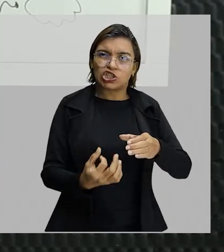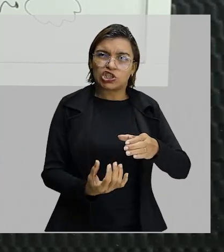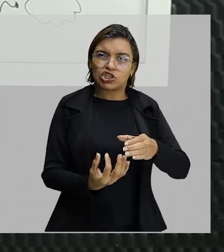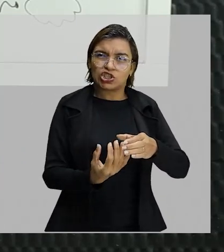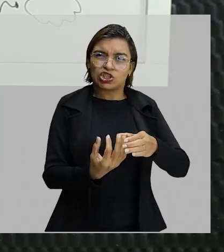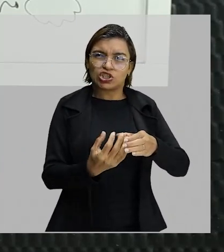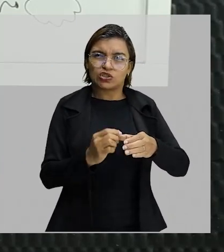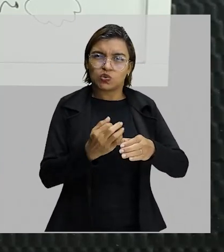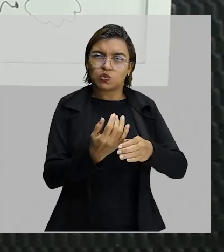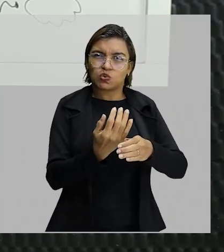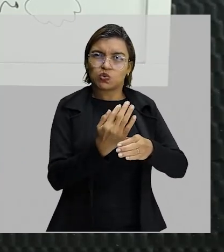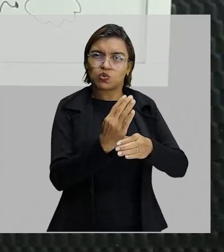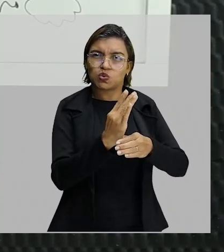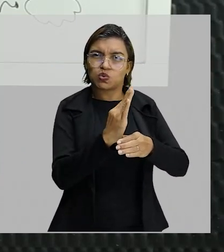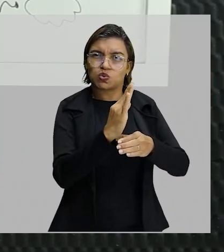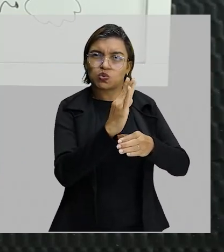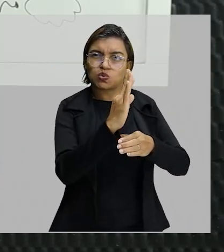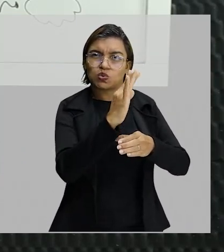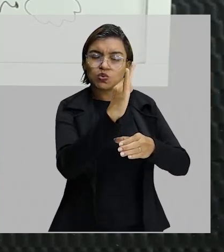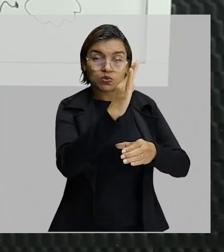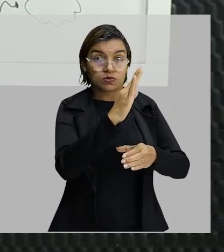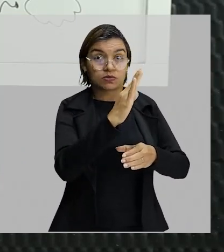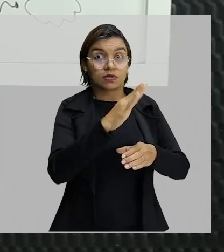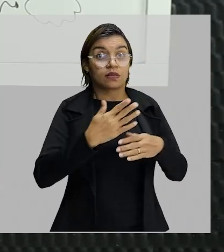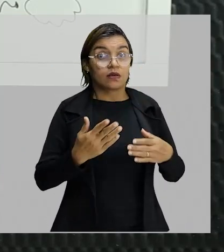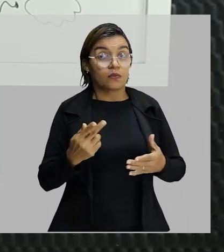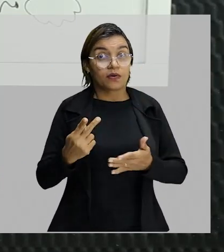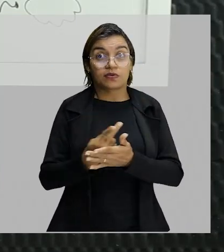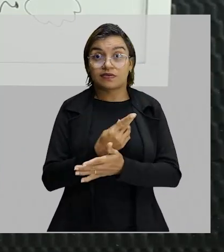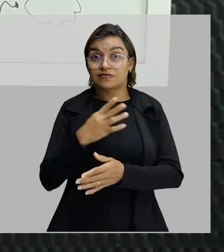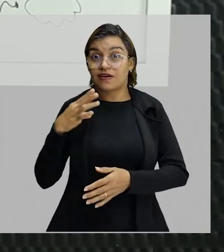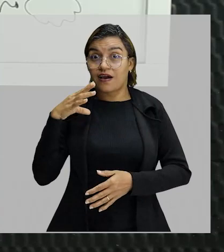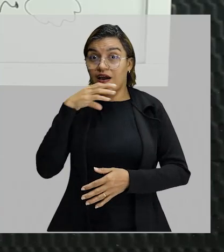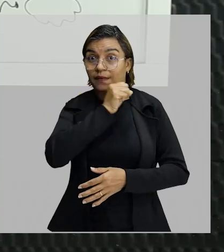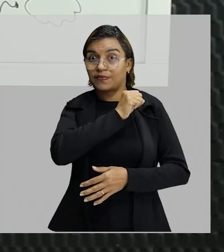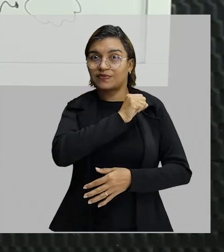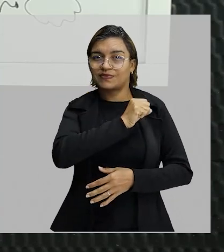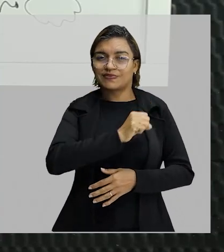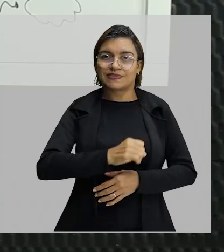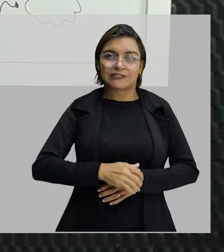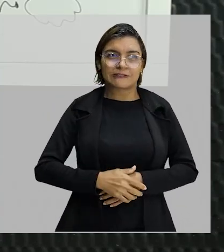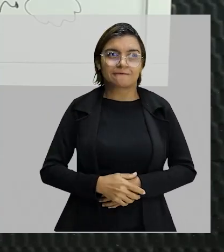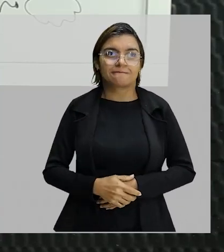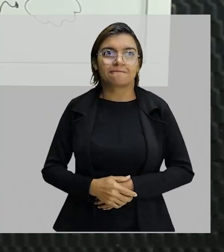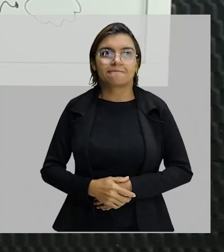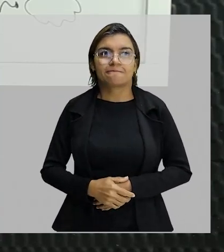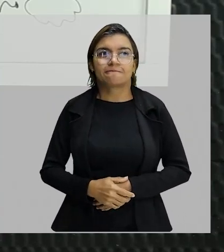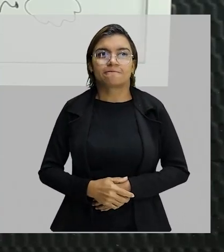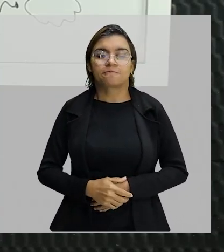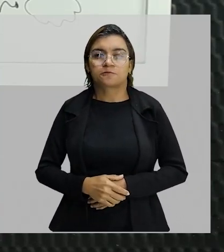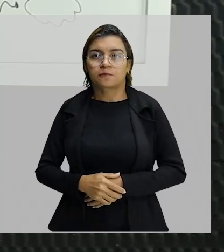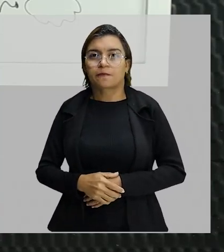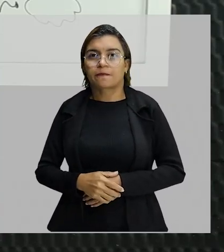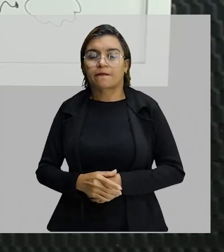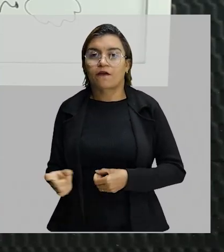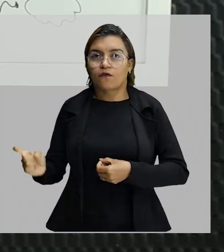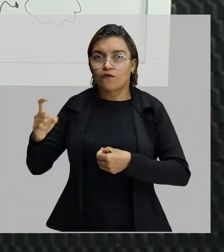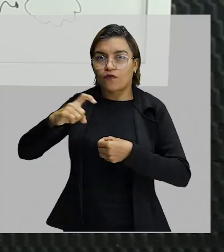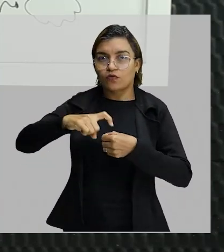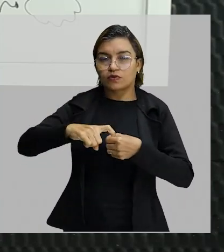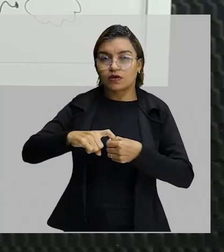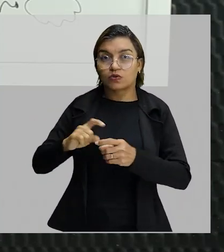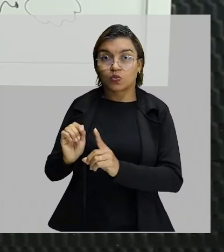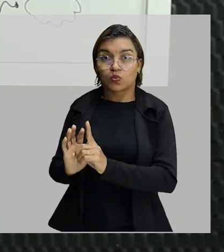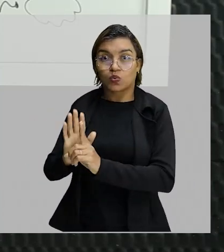Então bateu, subiu logo de uma vez. Então ele acontece de forma imediata. Voltando, do gasoso para o